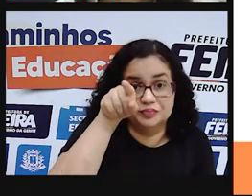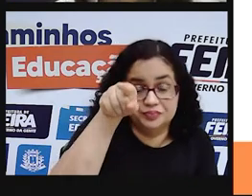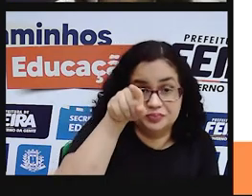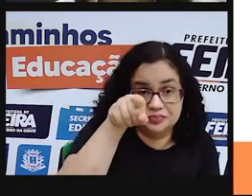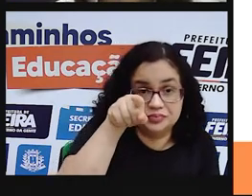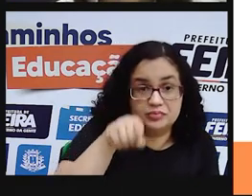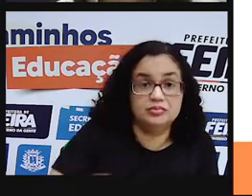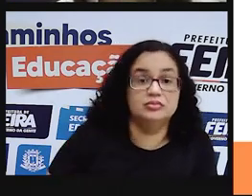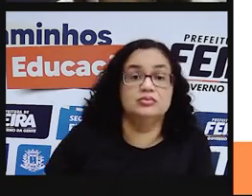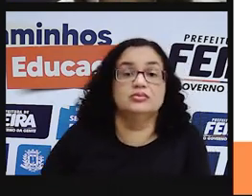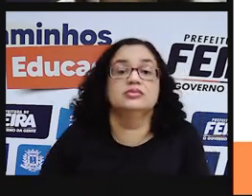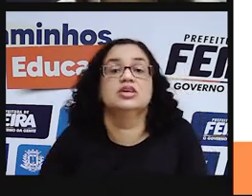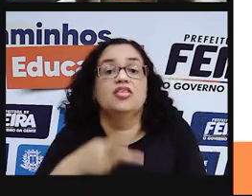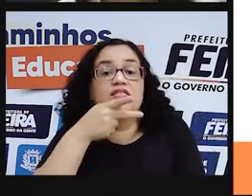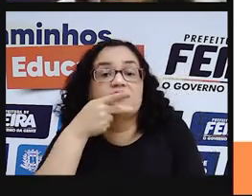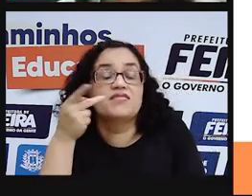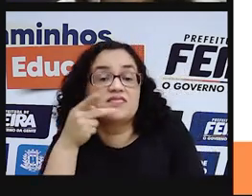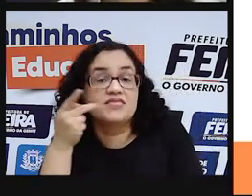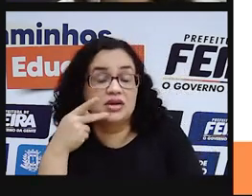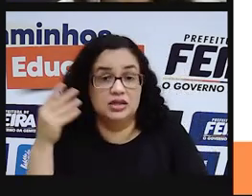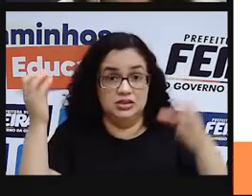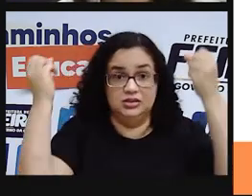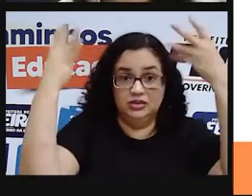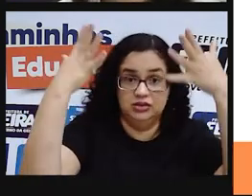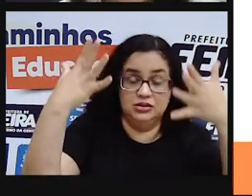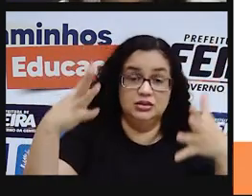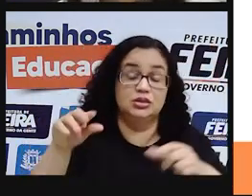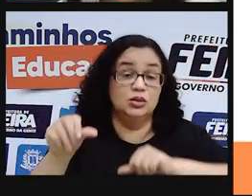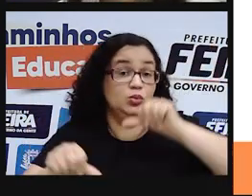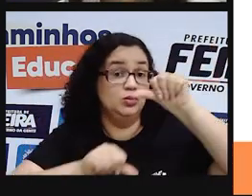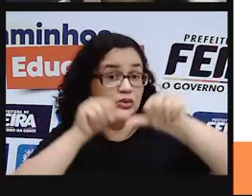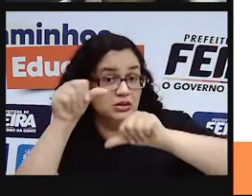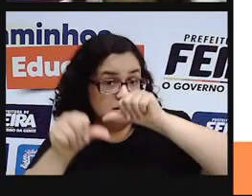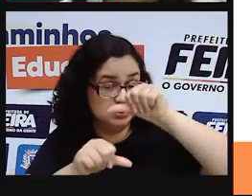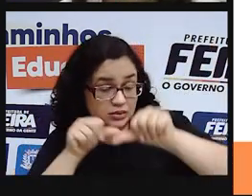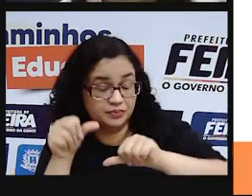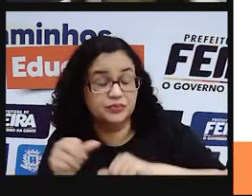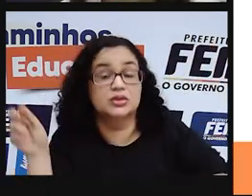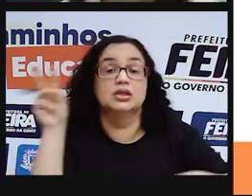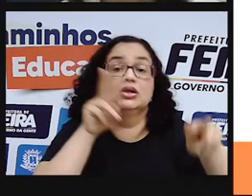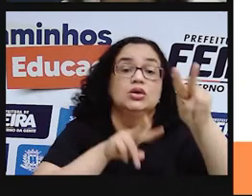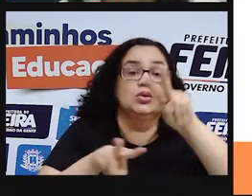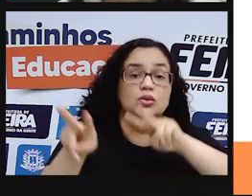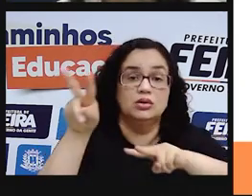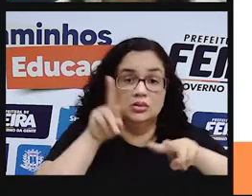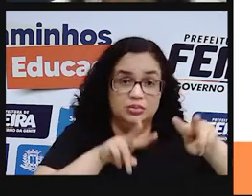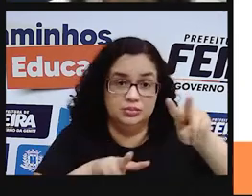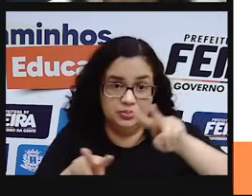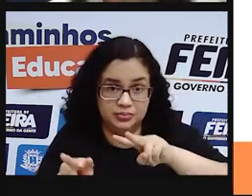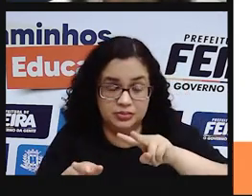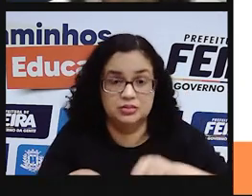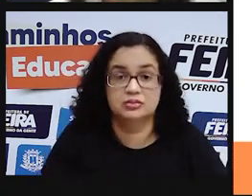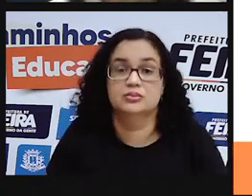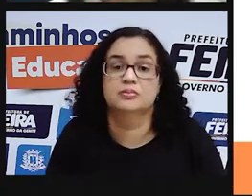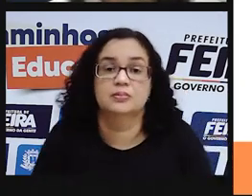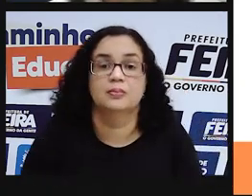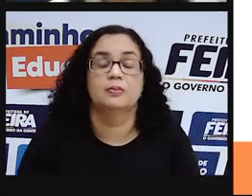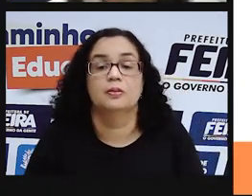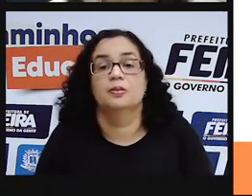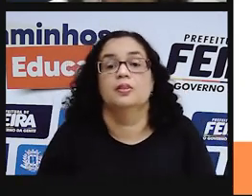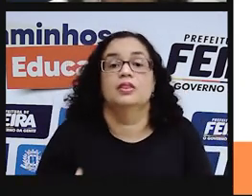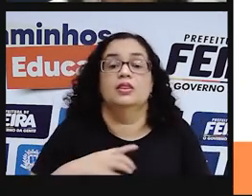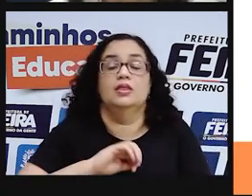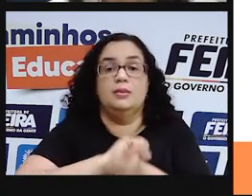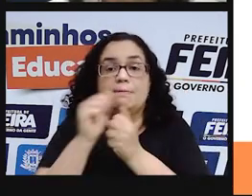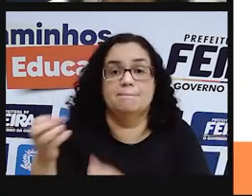lagoa que assim fala assim em revitalização né em observar para que ela seja revista